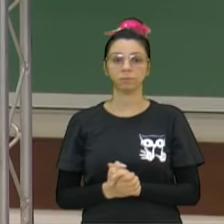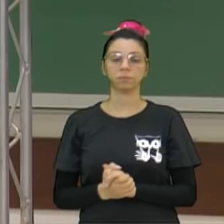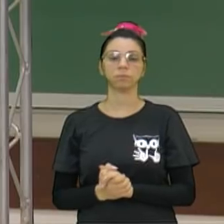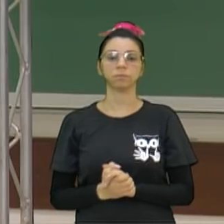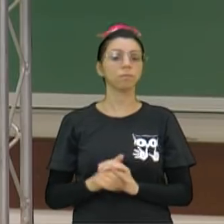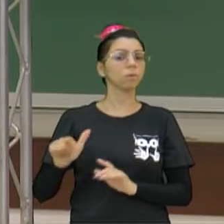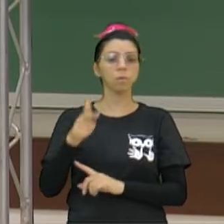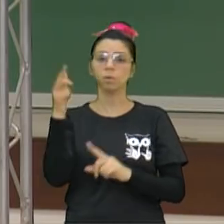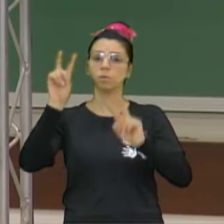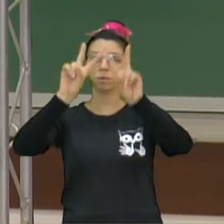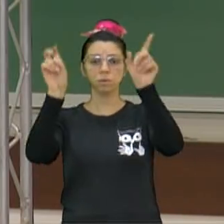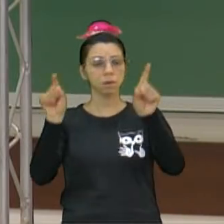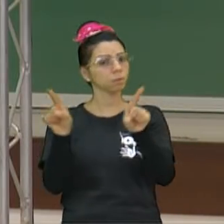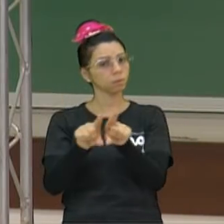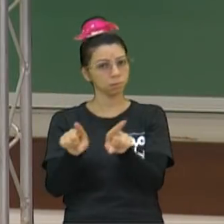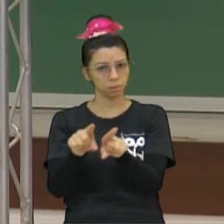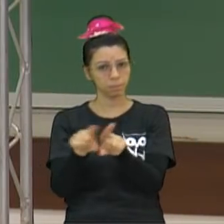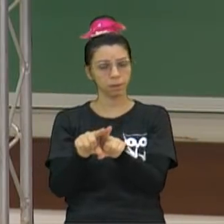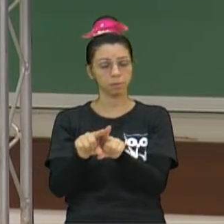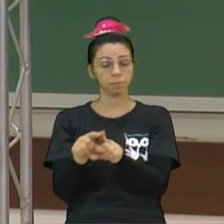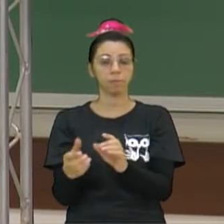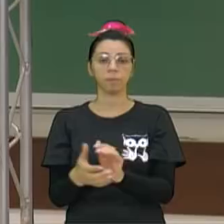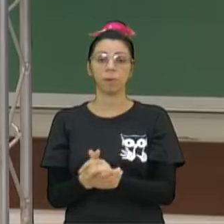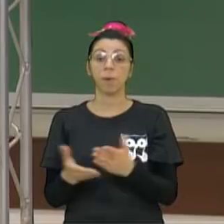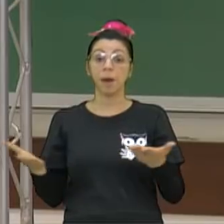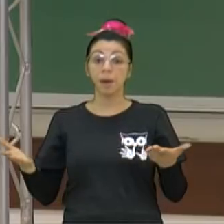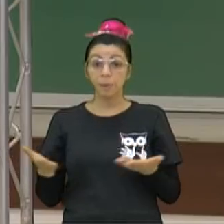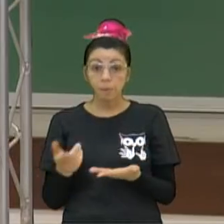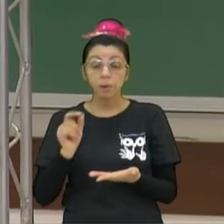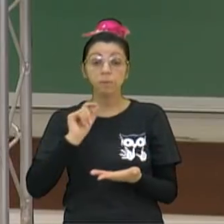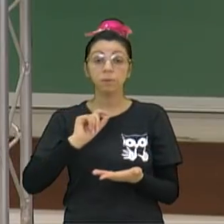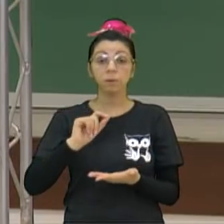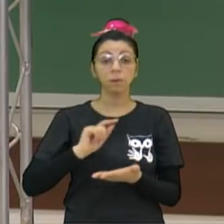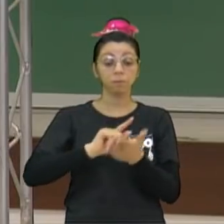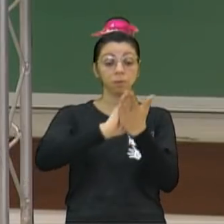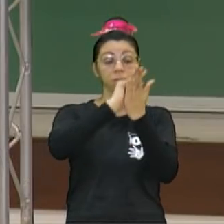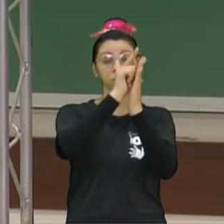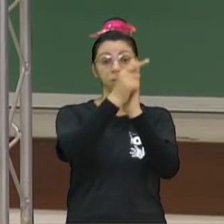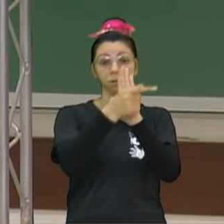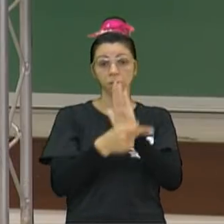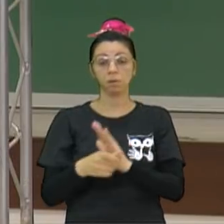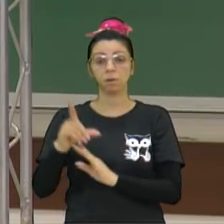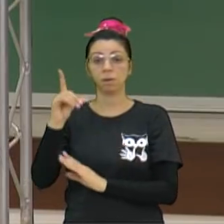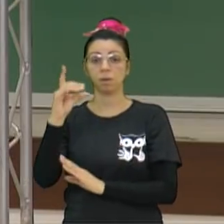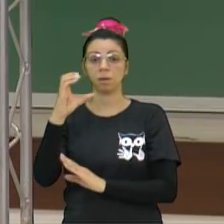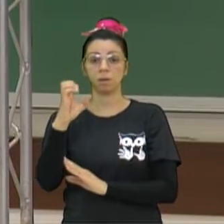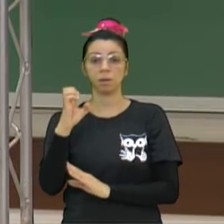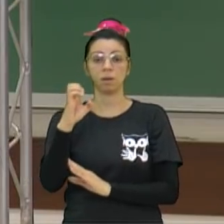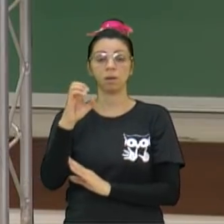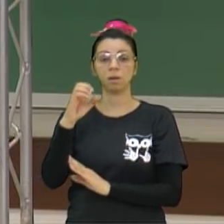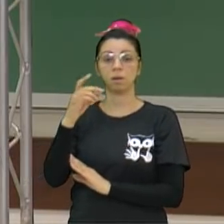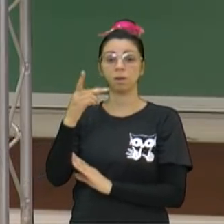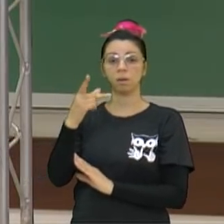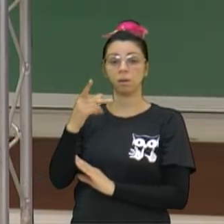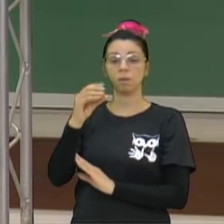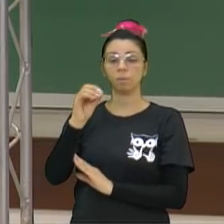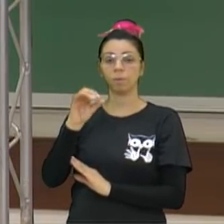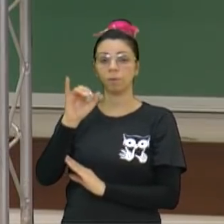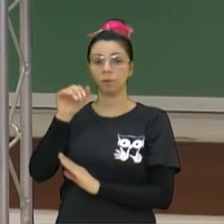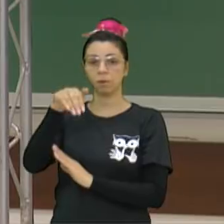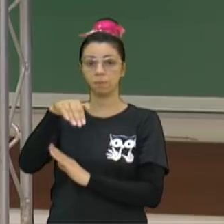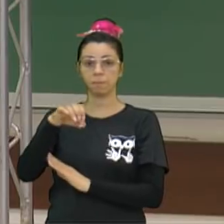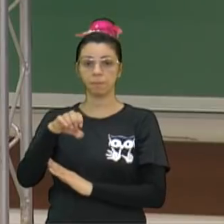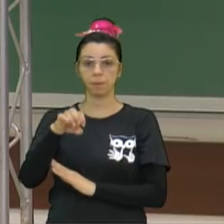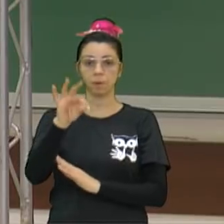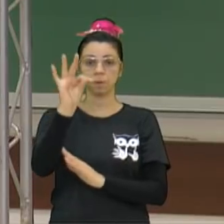Vamos revisar agora as características do gênero textual conhecido por depoimento, né? Então, o depoimento, ele